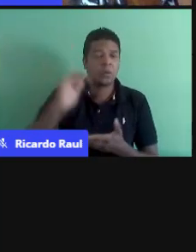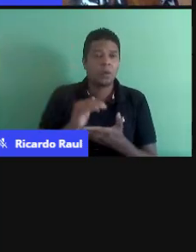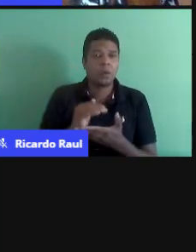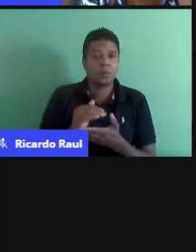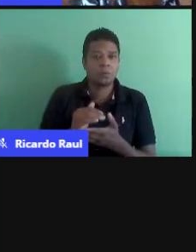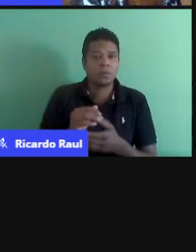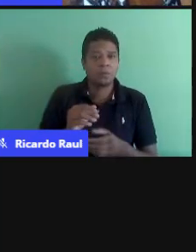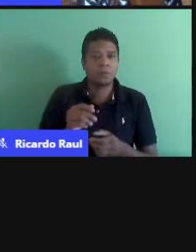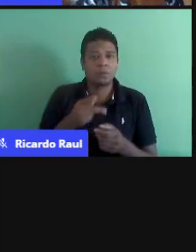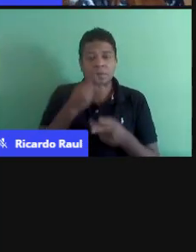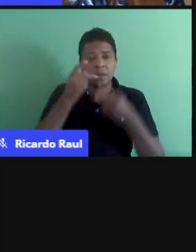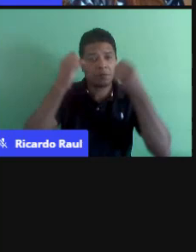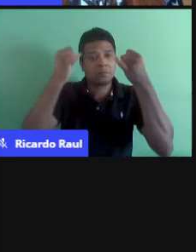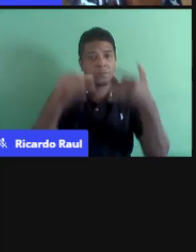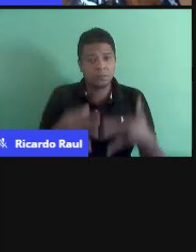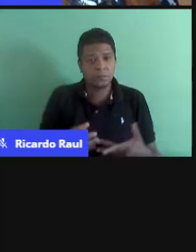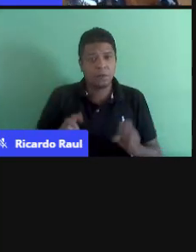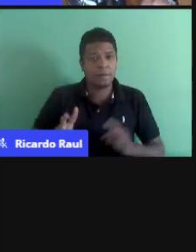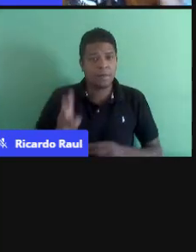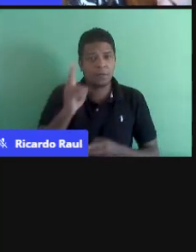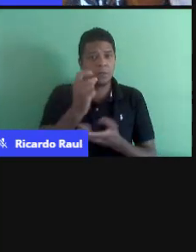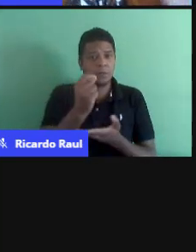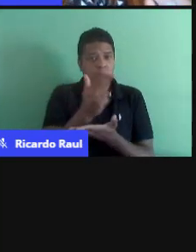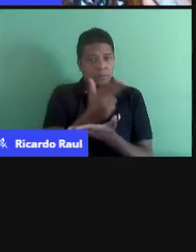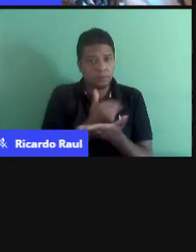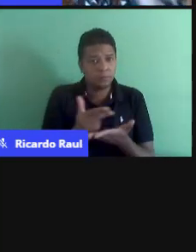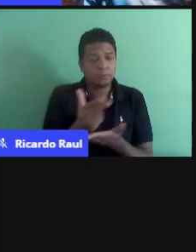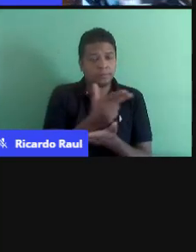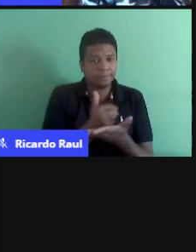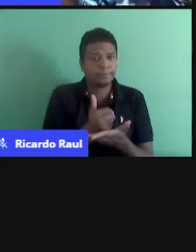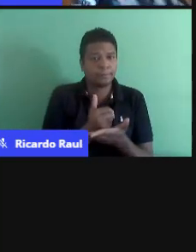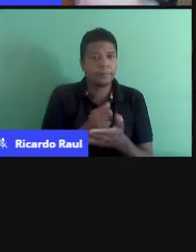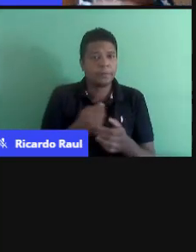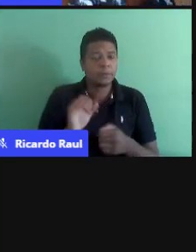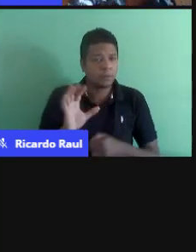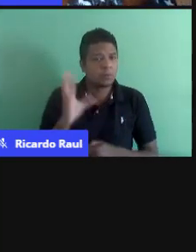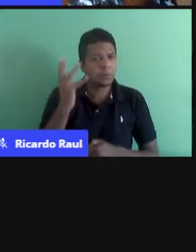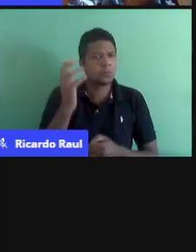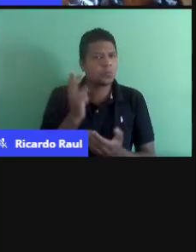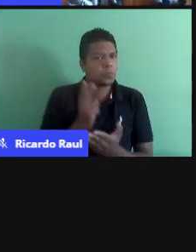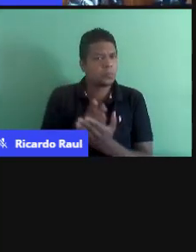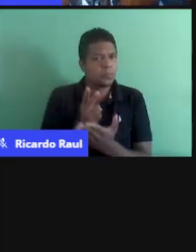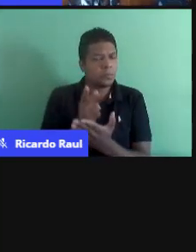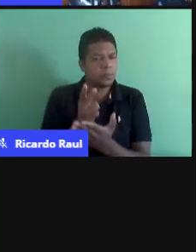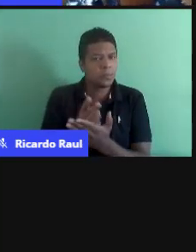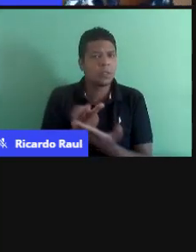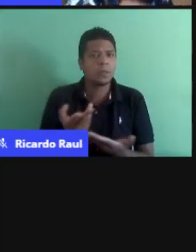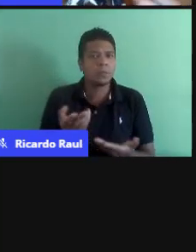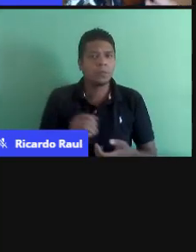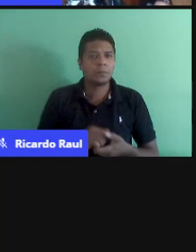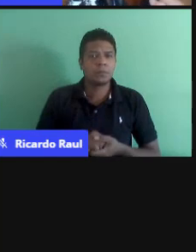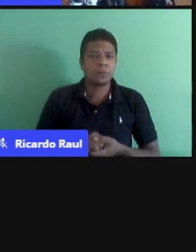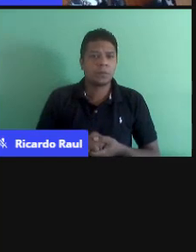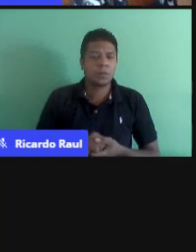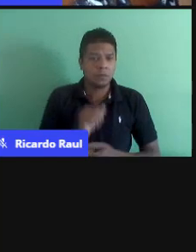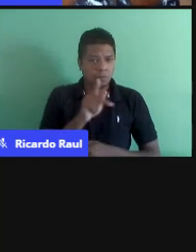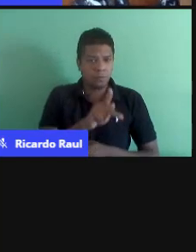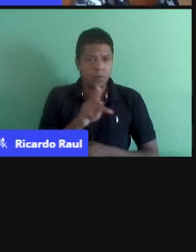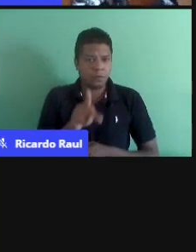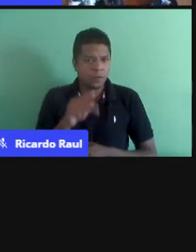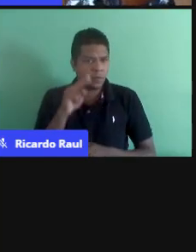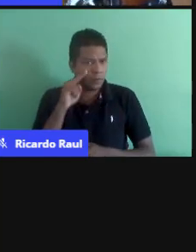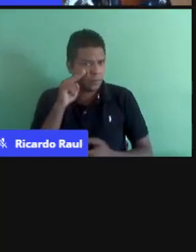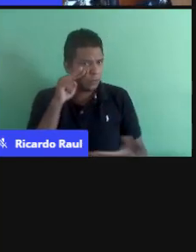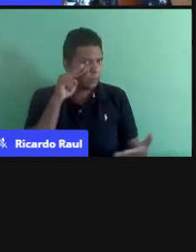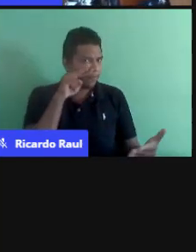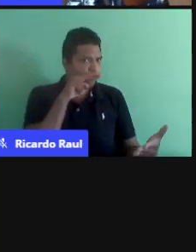do desenho da criança, ele tem que acontecer em todo momento, né? Então, quando o professor olha para o